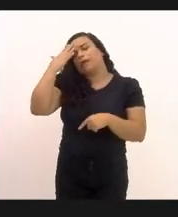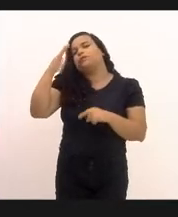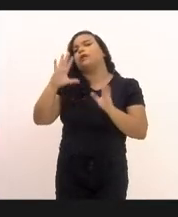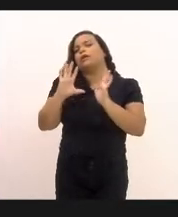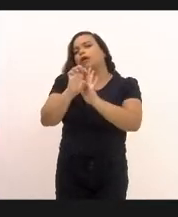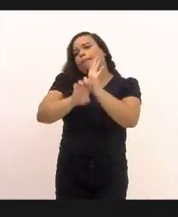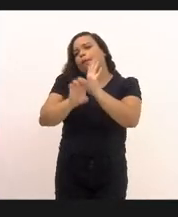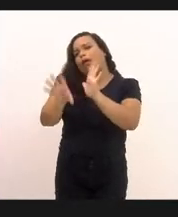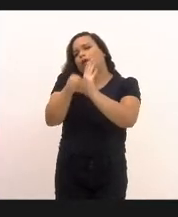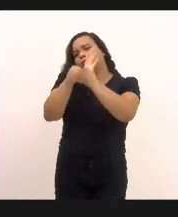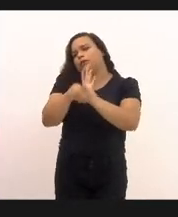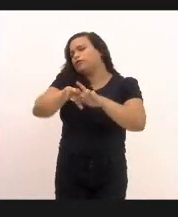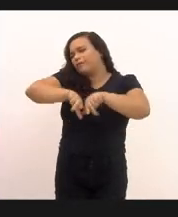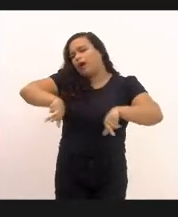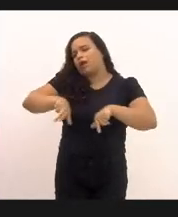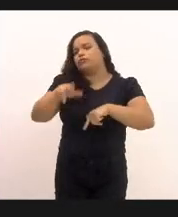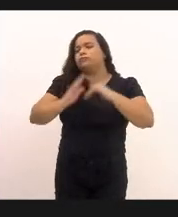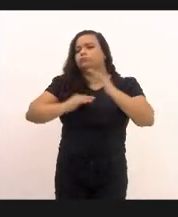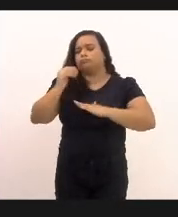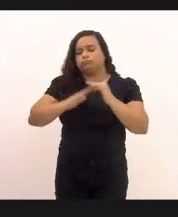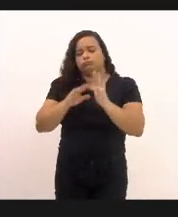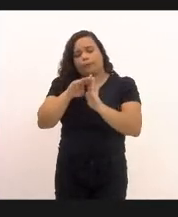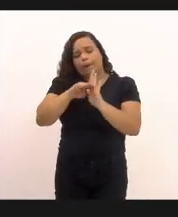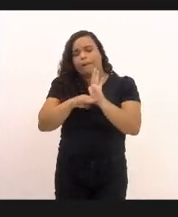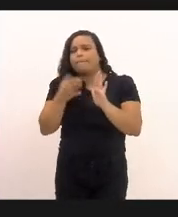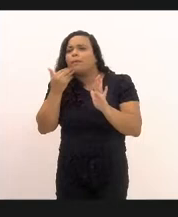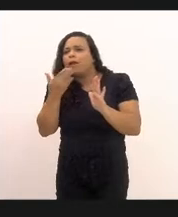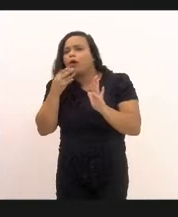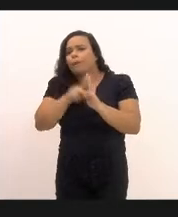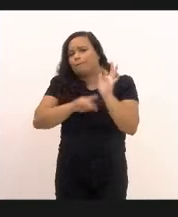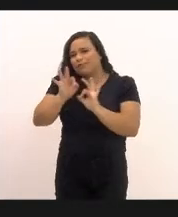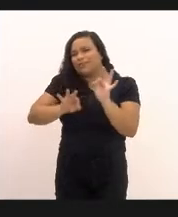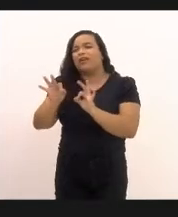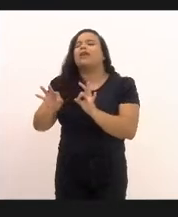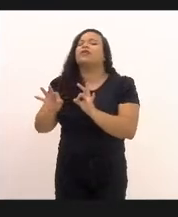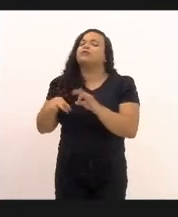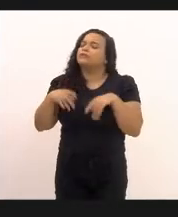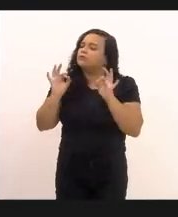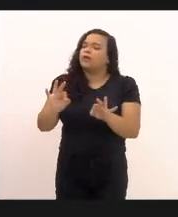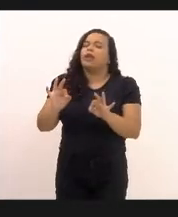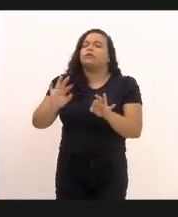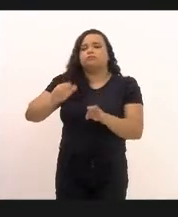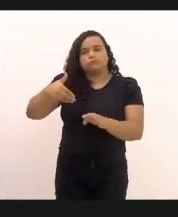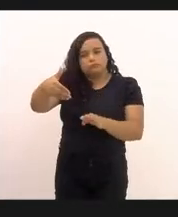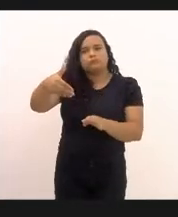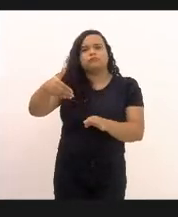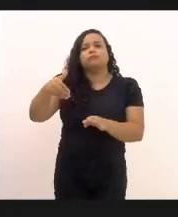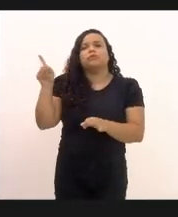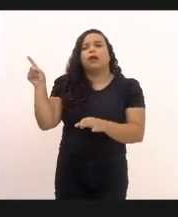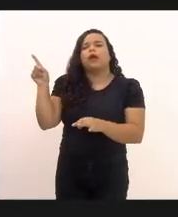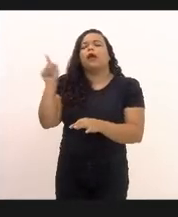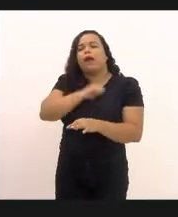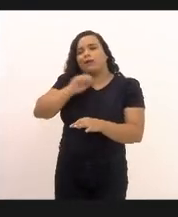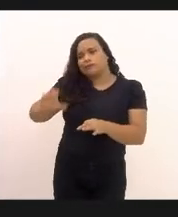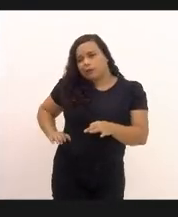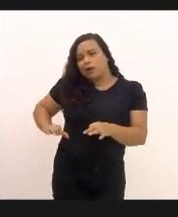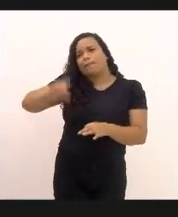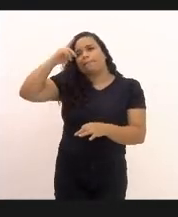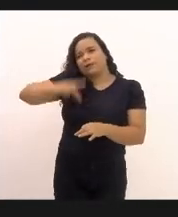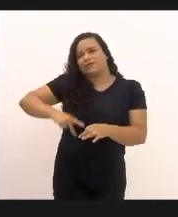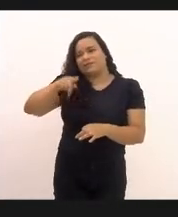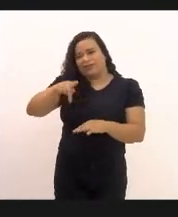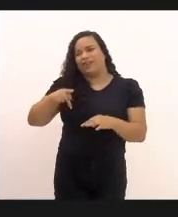que estão aprimorando o projeto, e eu tenho certeza que, no segundo momento, o presidente desta casa, deputado André Siciliano,